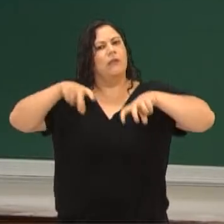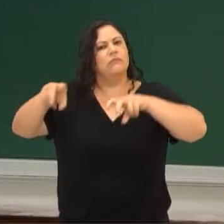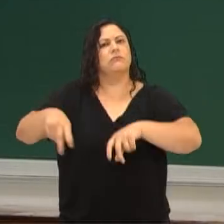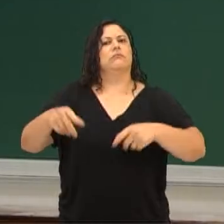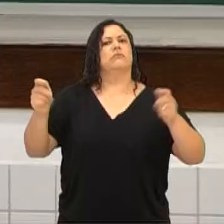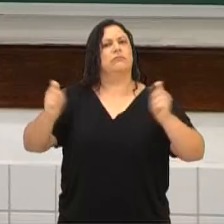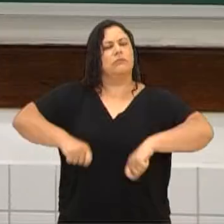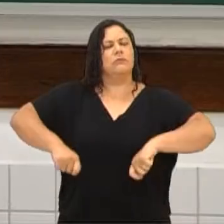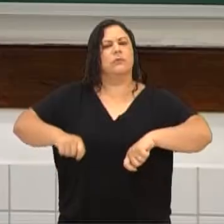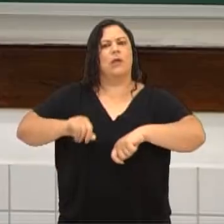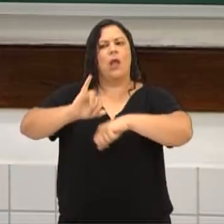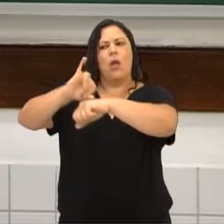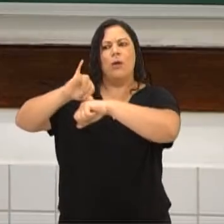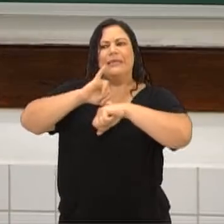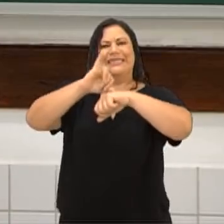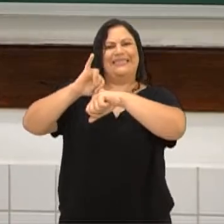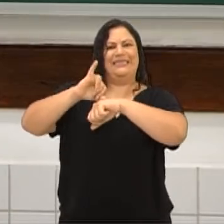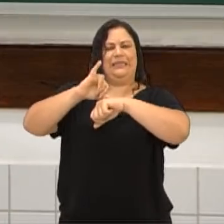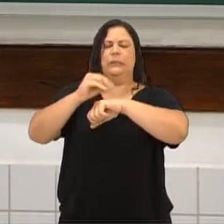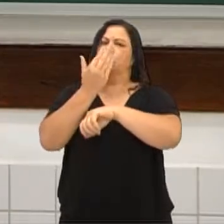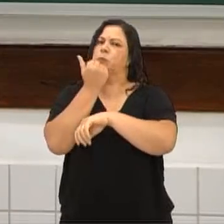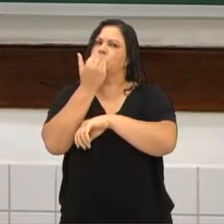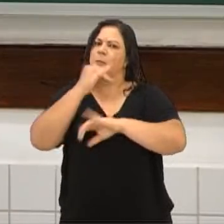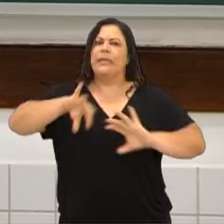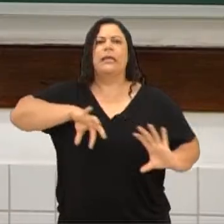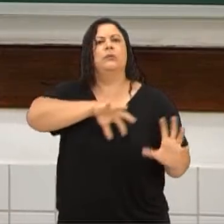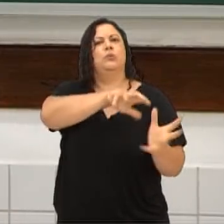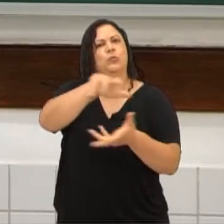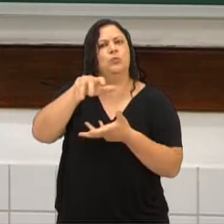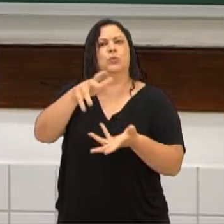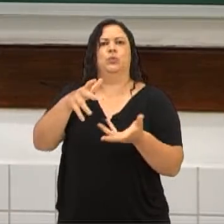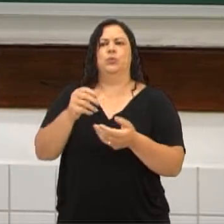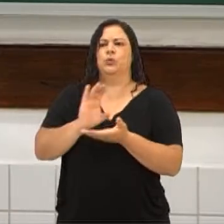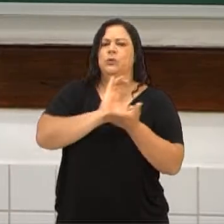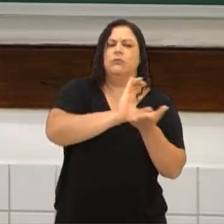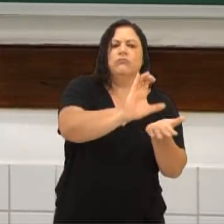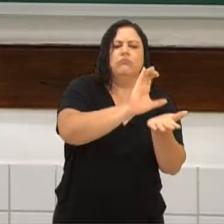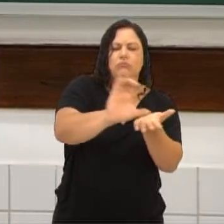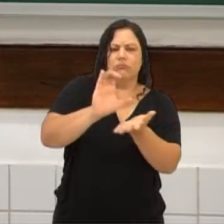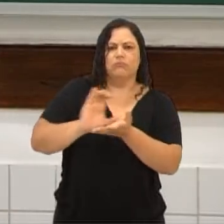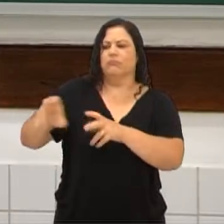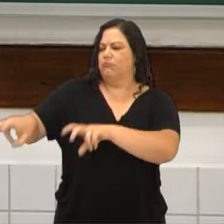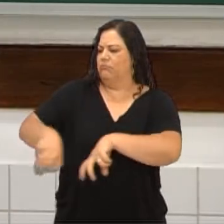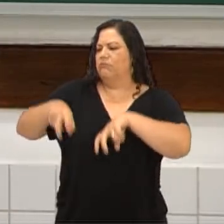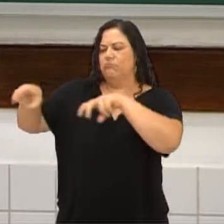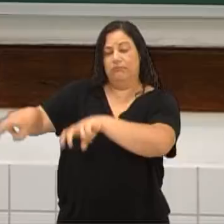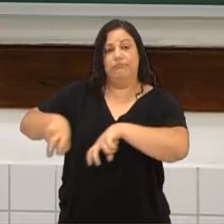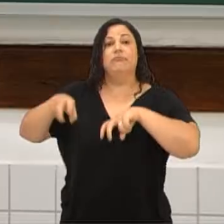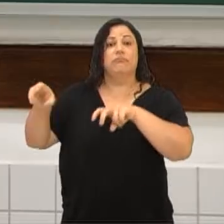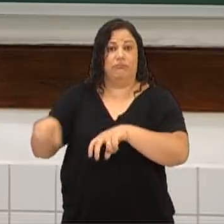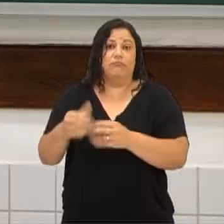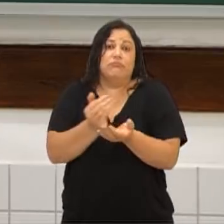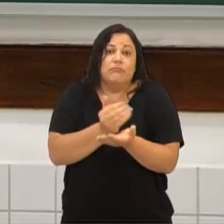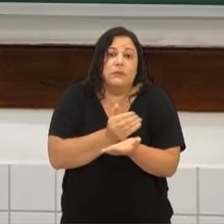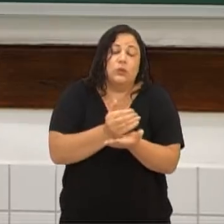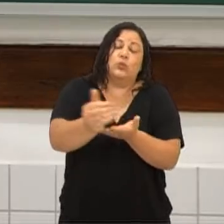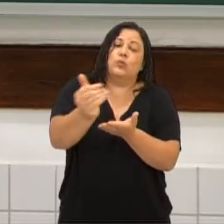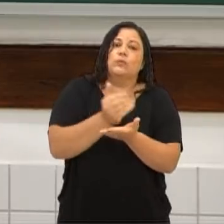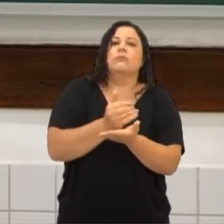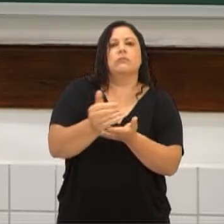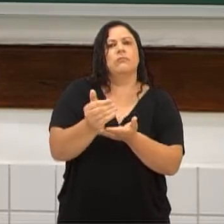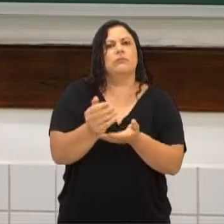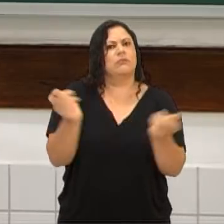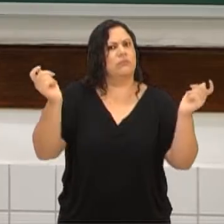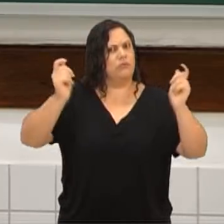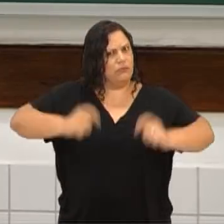centro alimentar do mundo. Então, os investimentos em agricultura agora, que também estão no início, né, eles